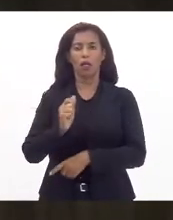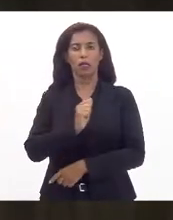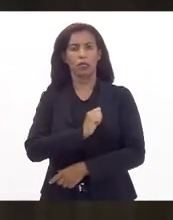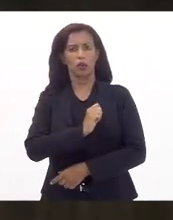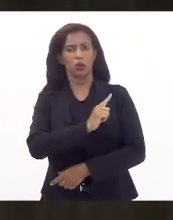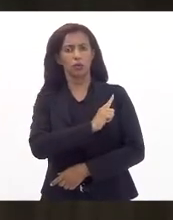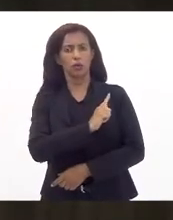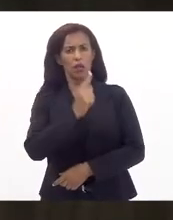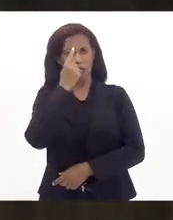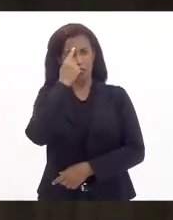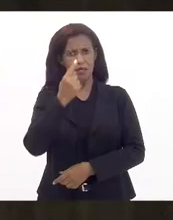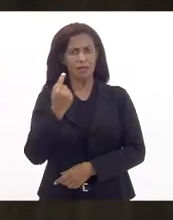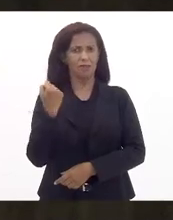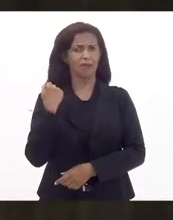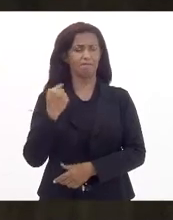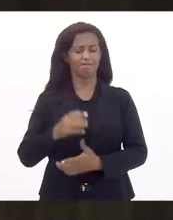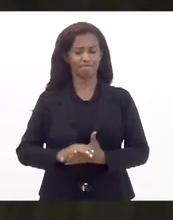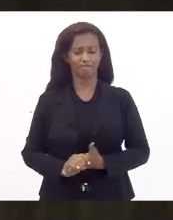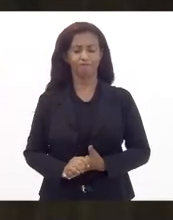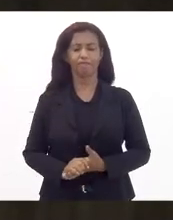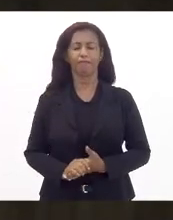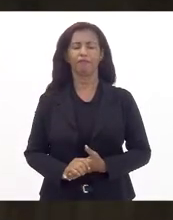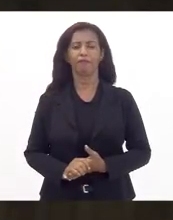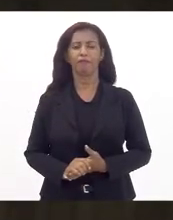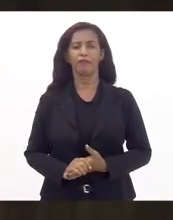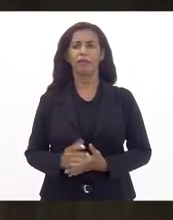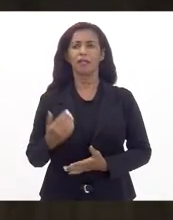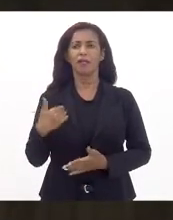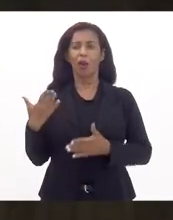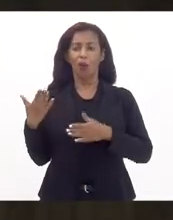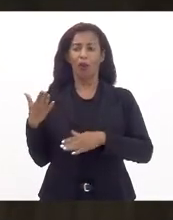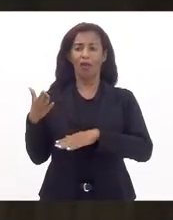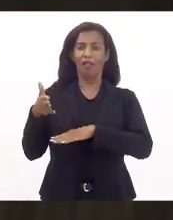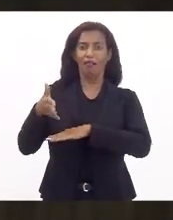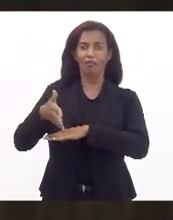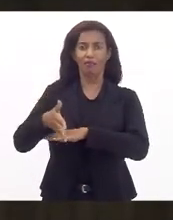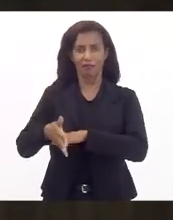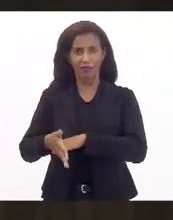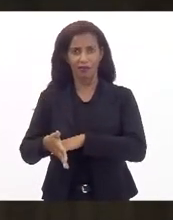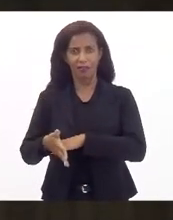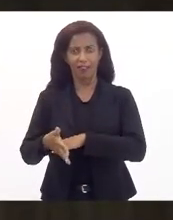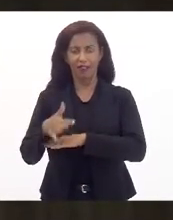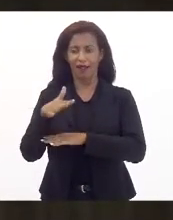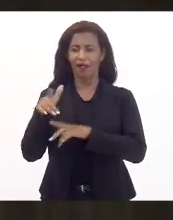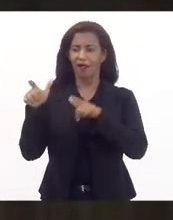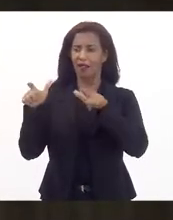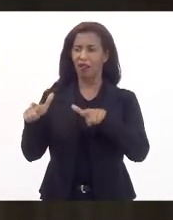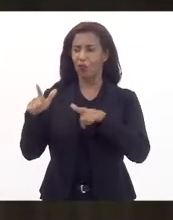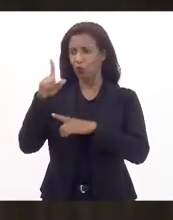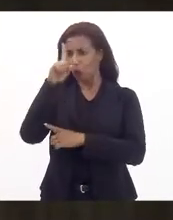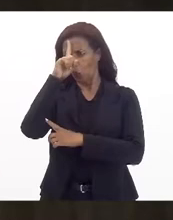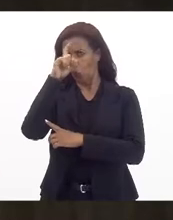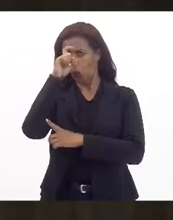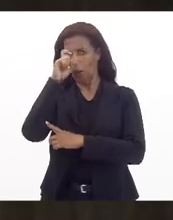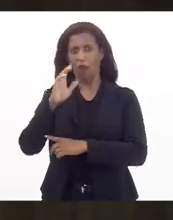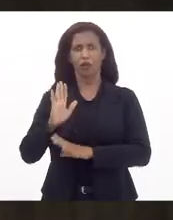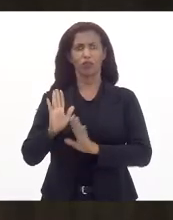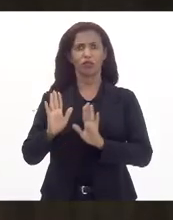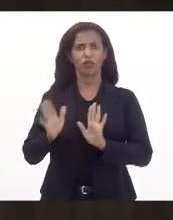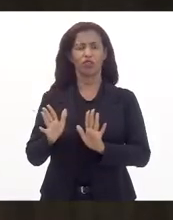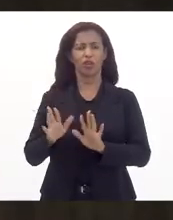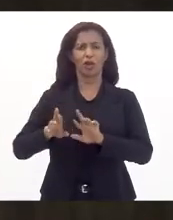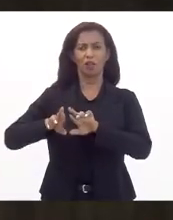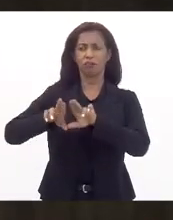São Gonçalo essa semana Presidente e ao adentrar ao terreiro da UPA já foi abordado